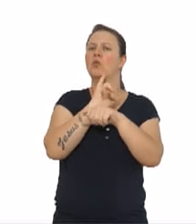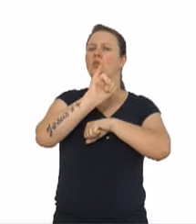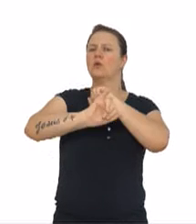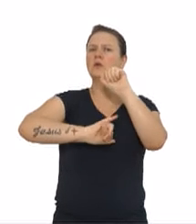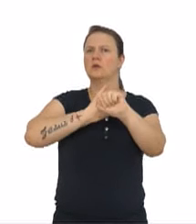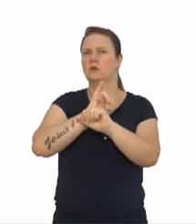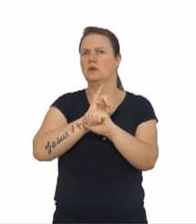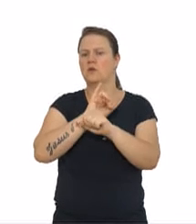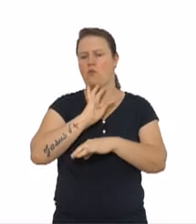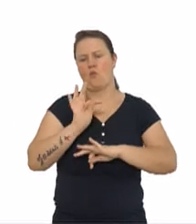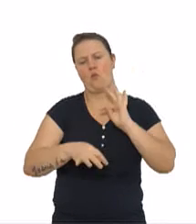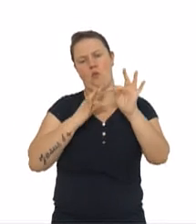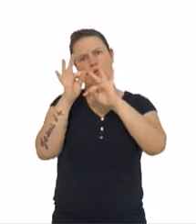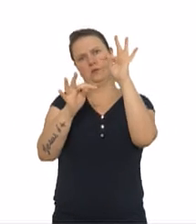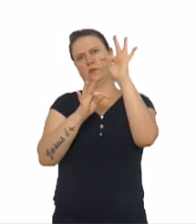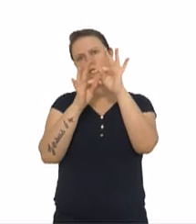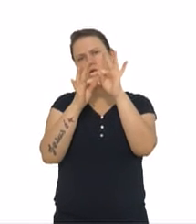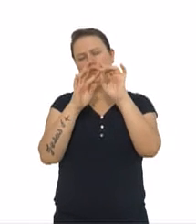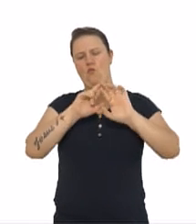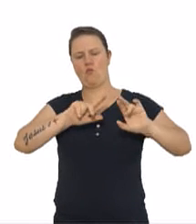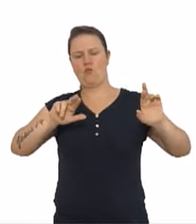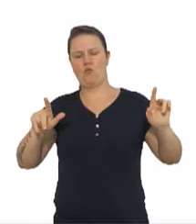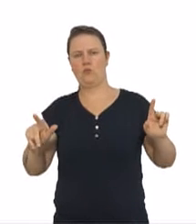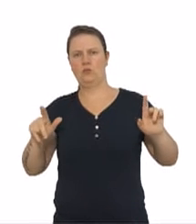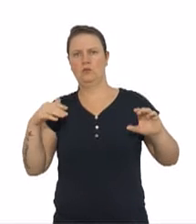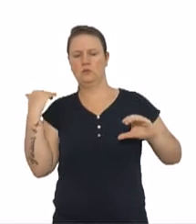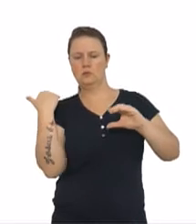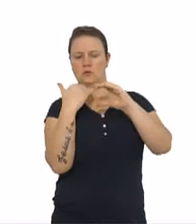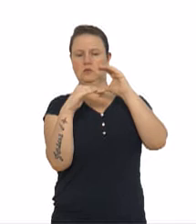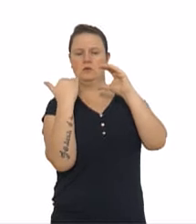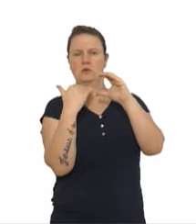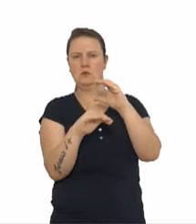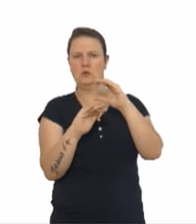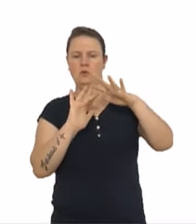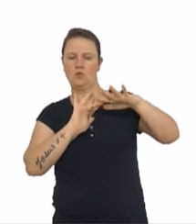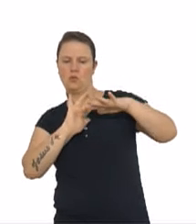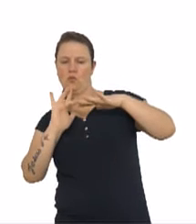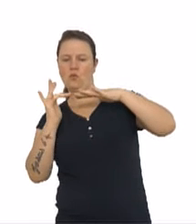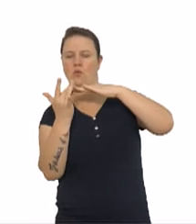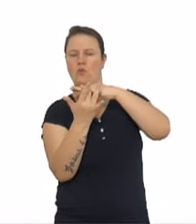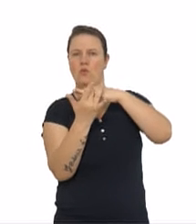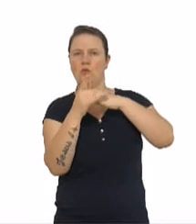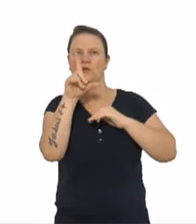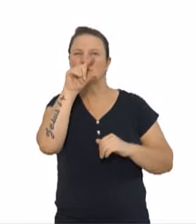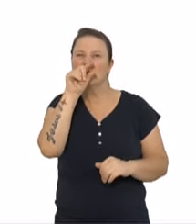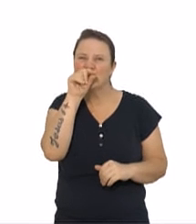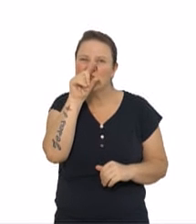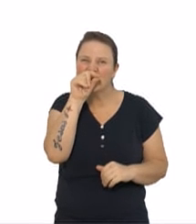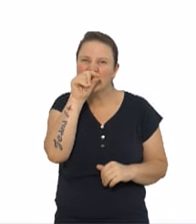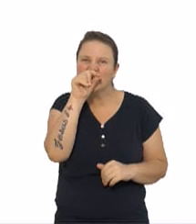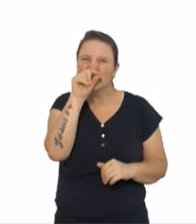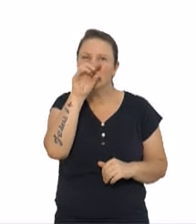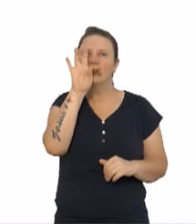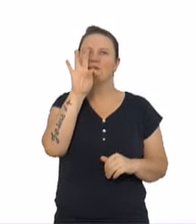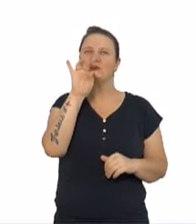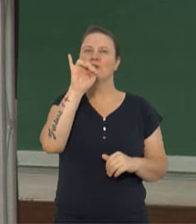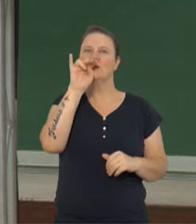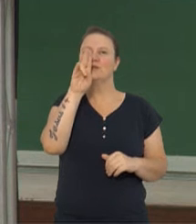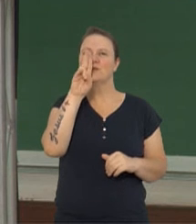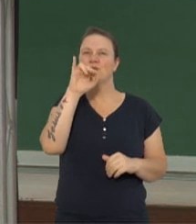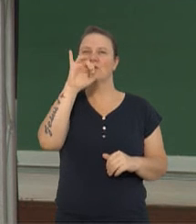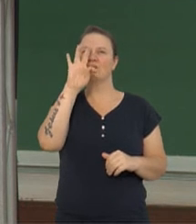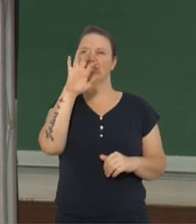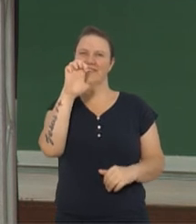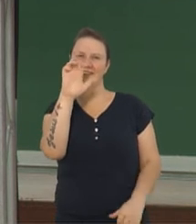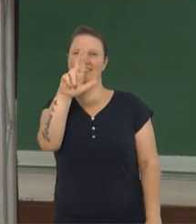digital, tecnologias, que se envia através da rede social Twitter. Estão vendo que o professor sabia que vocês já faziam uso aí de